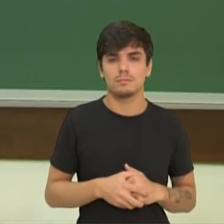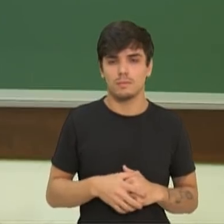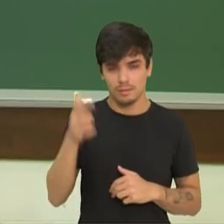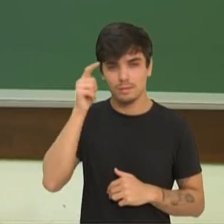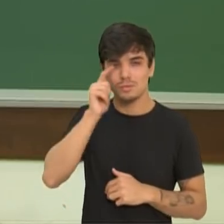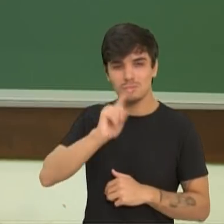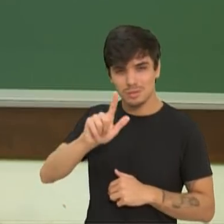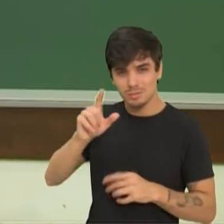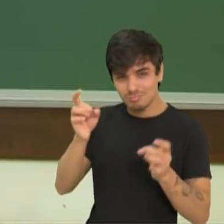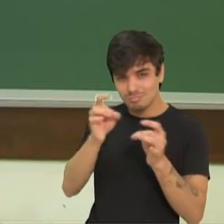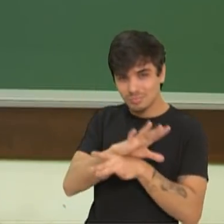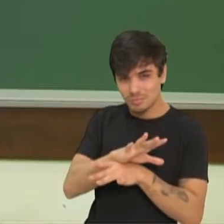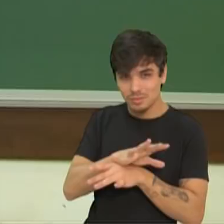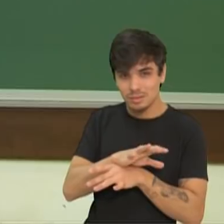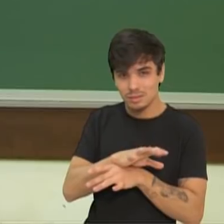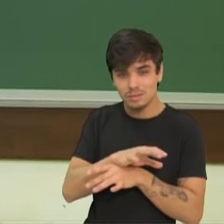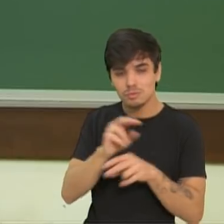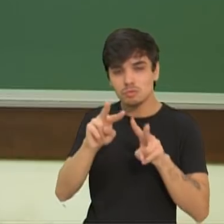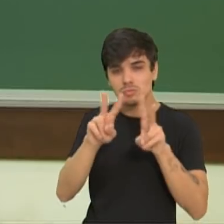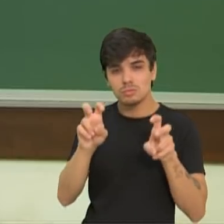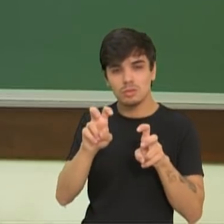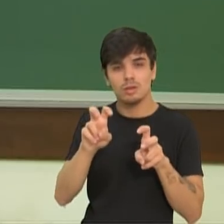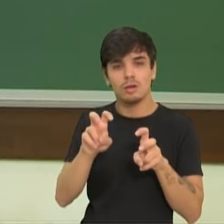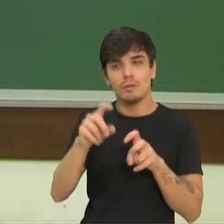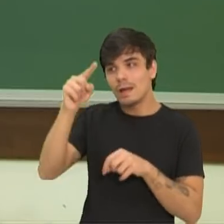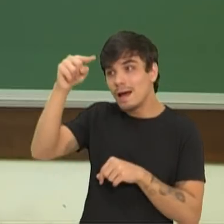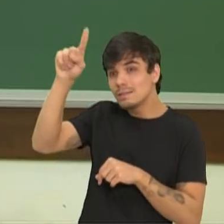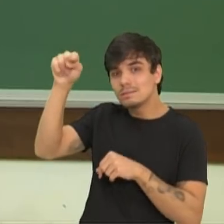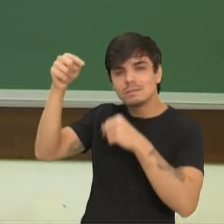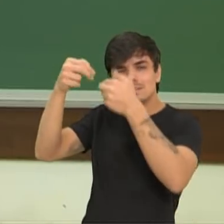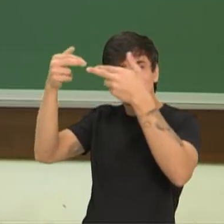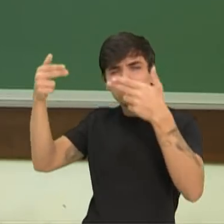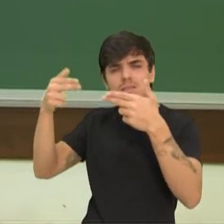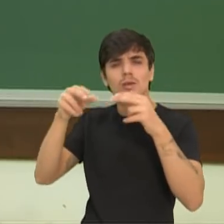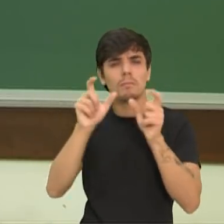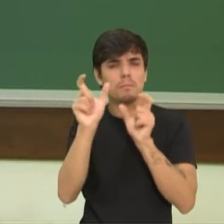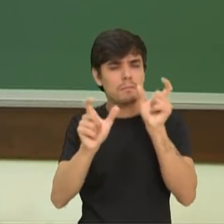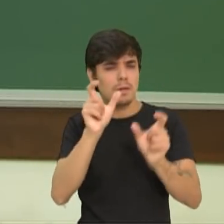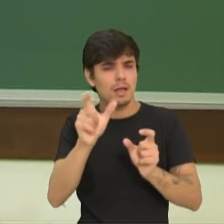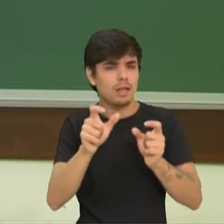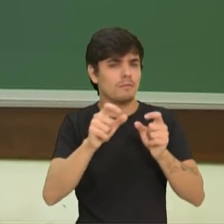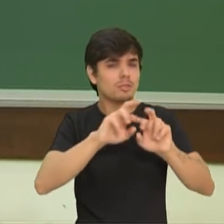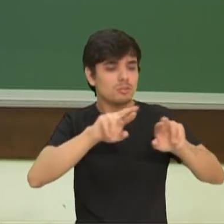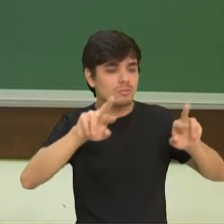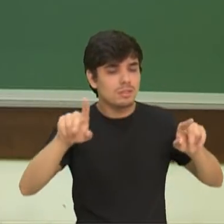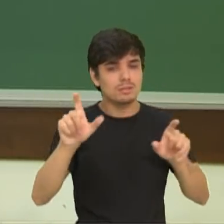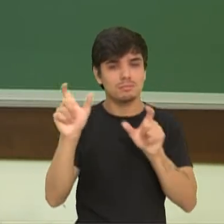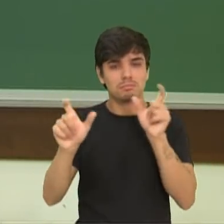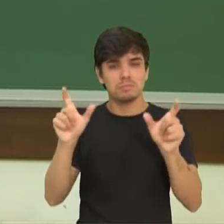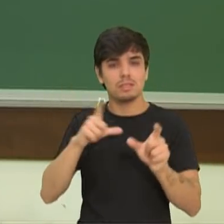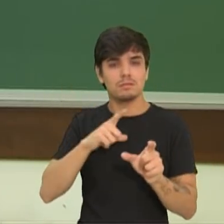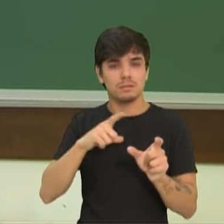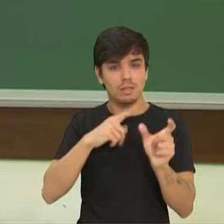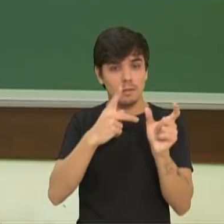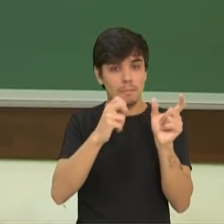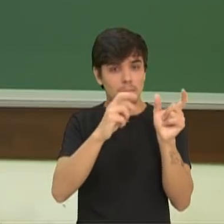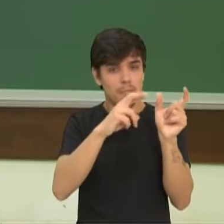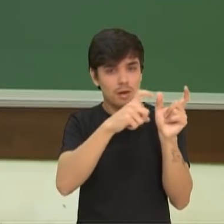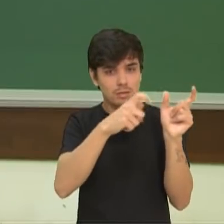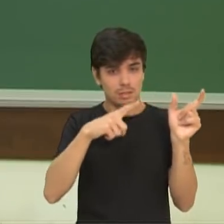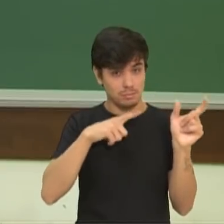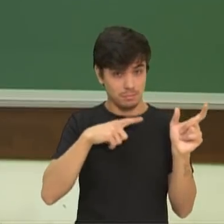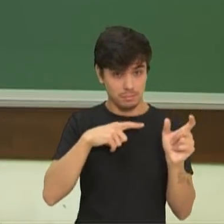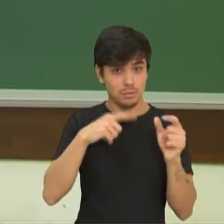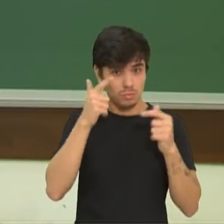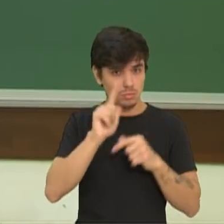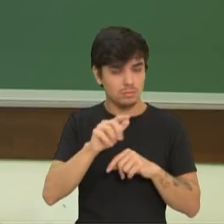Conseguiu concluir algo sobre a acentuação dessas palavras, sobre a diferença que essas palavras paroxítonas possuem?